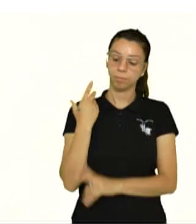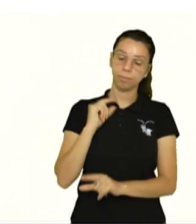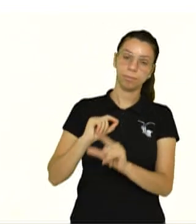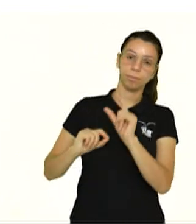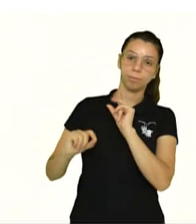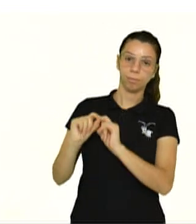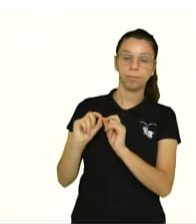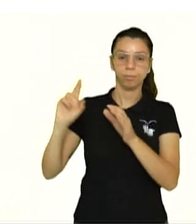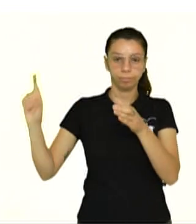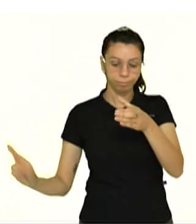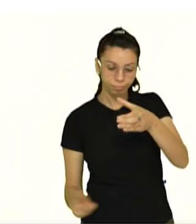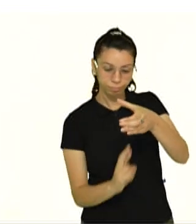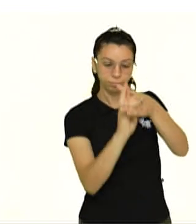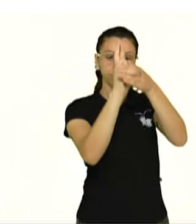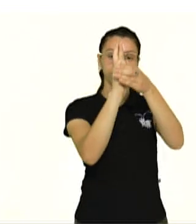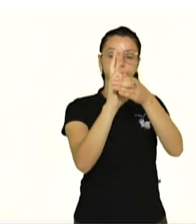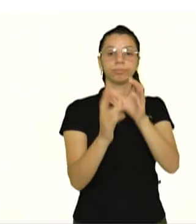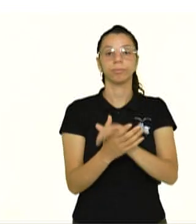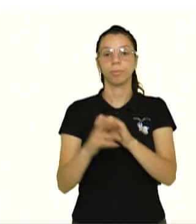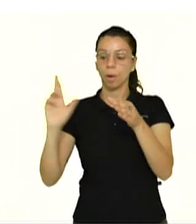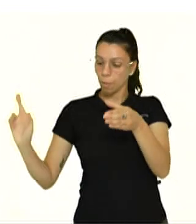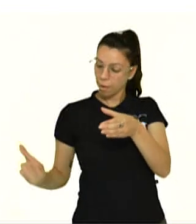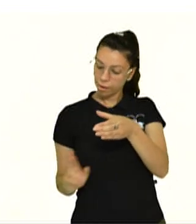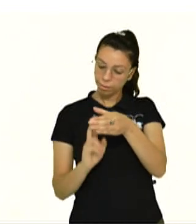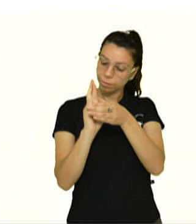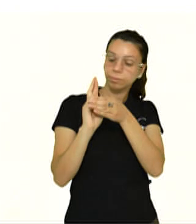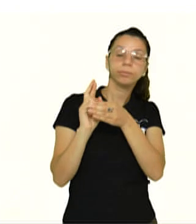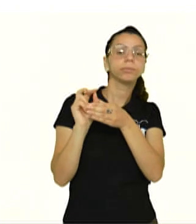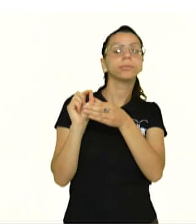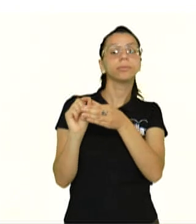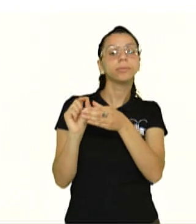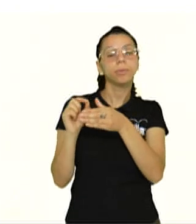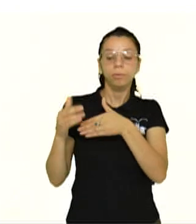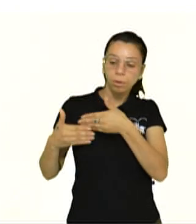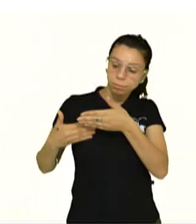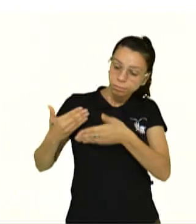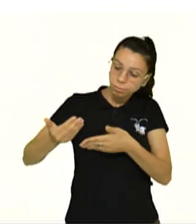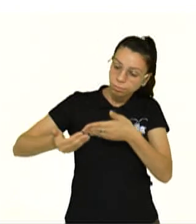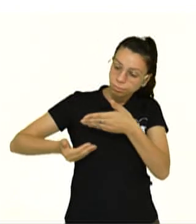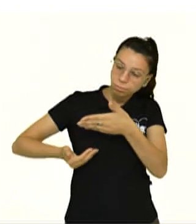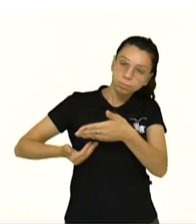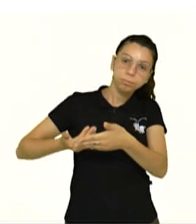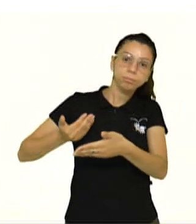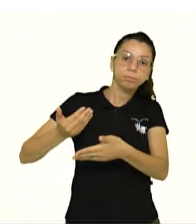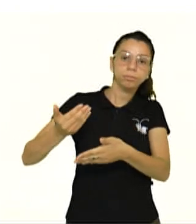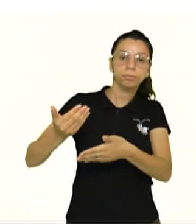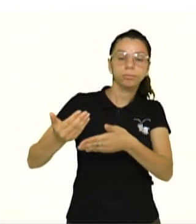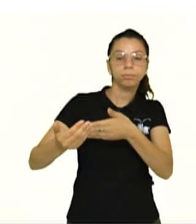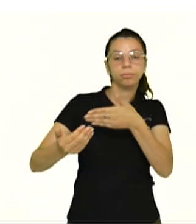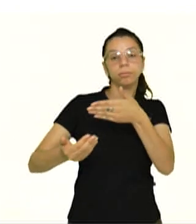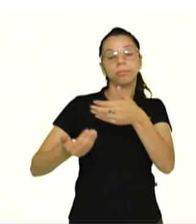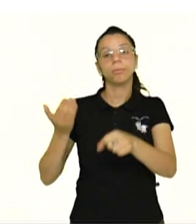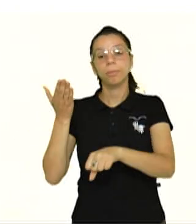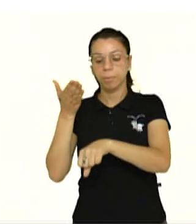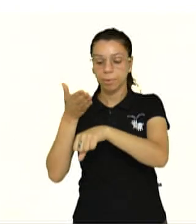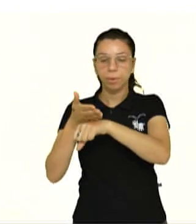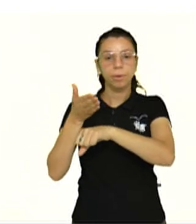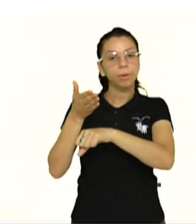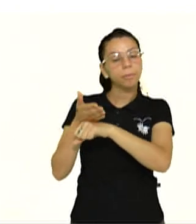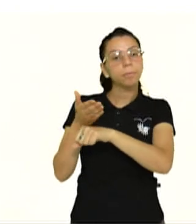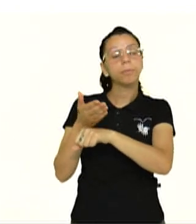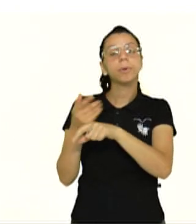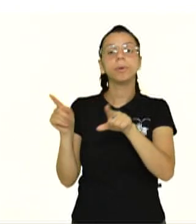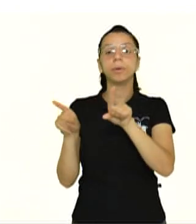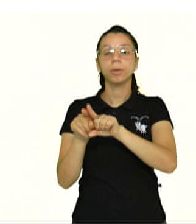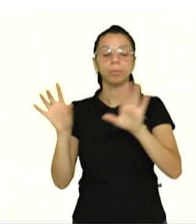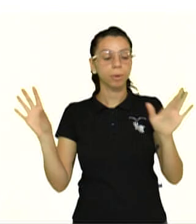o Renascimento, a partir do Renascimento, né, e vai se prolongar ali durante a modernidade, vai dialogar